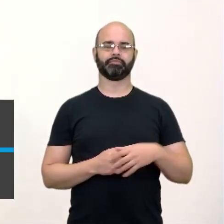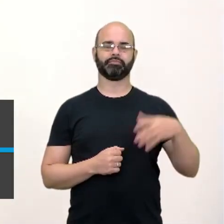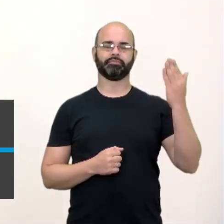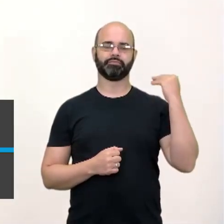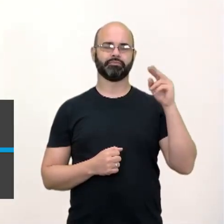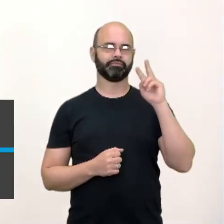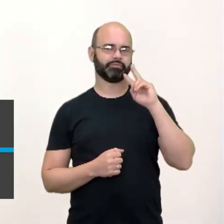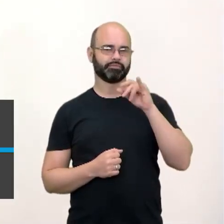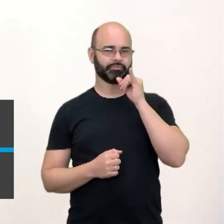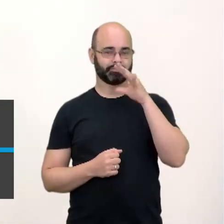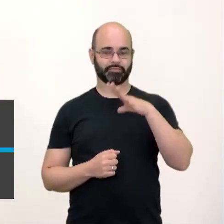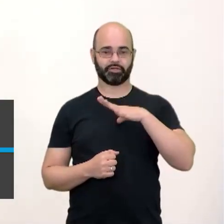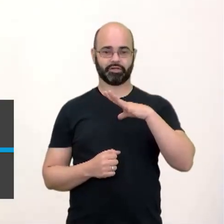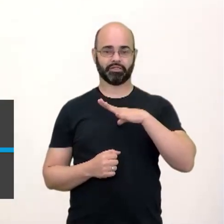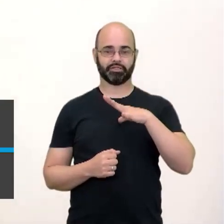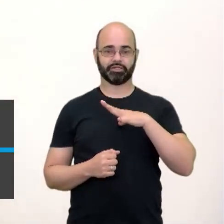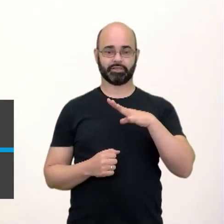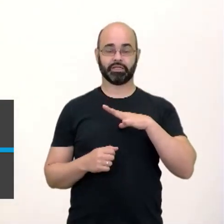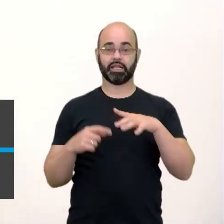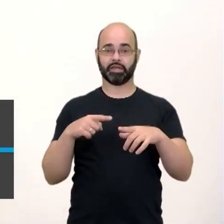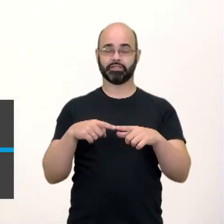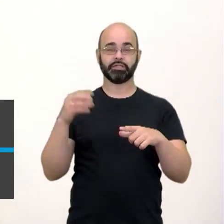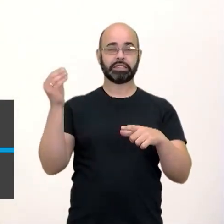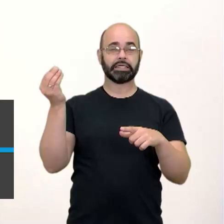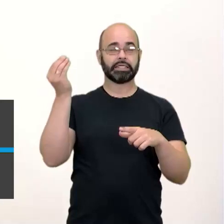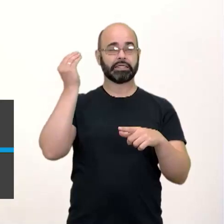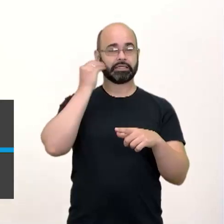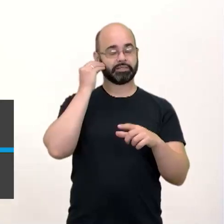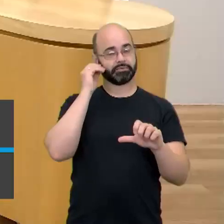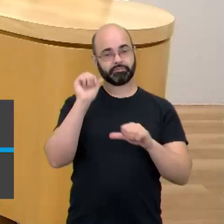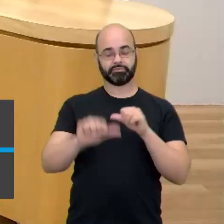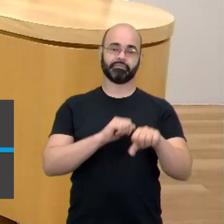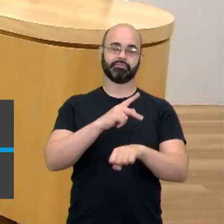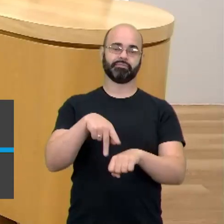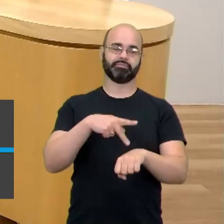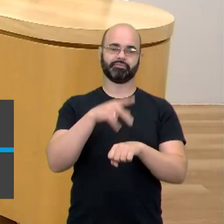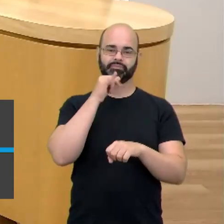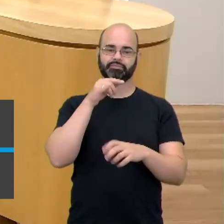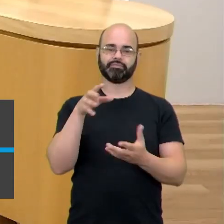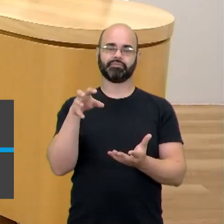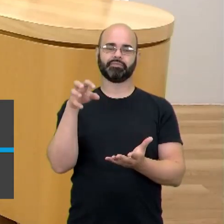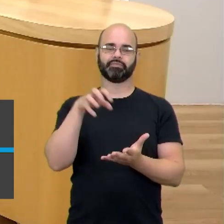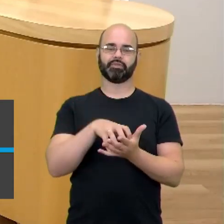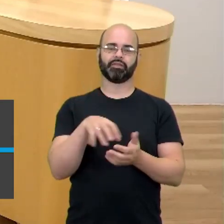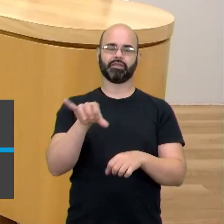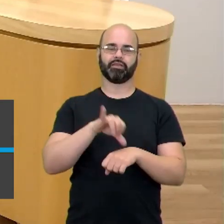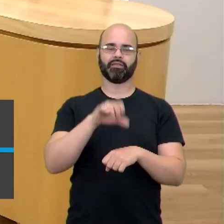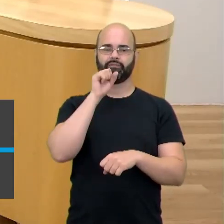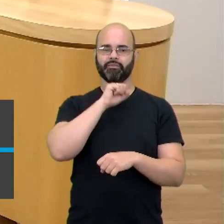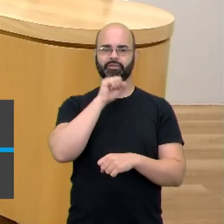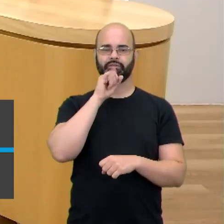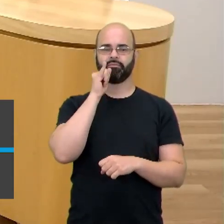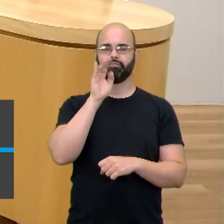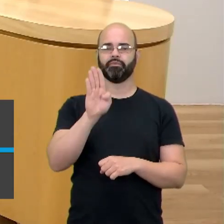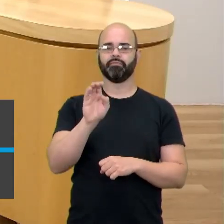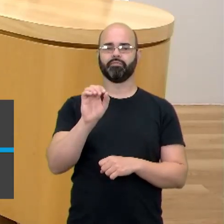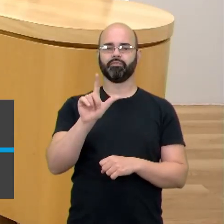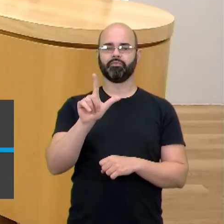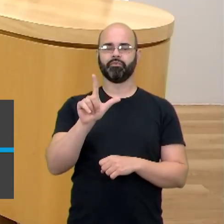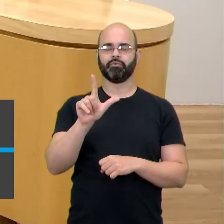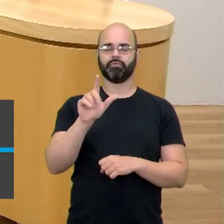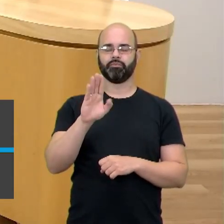uma cidade que queria parecer Paris, aquele centro velho, né? Com boulevards, né?